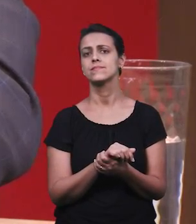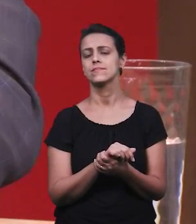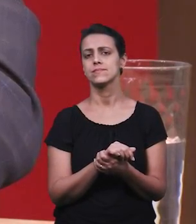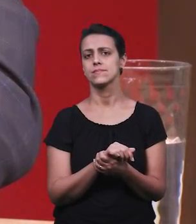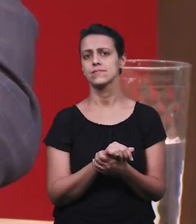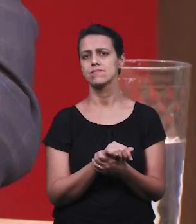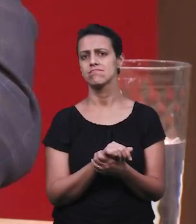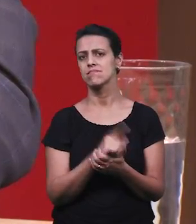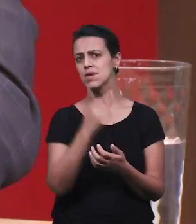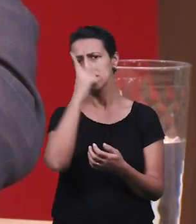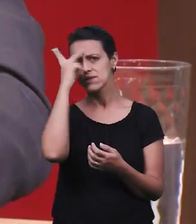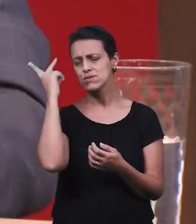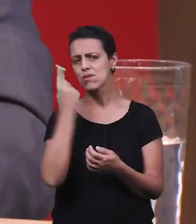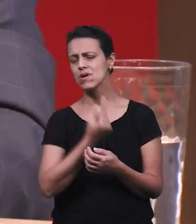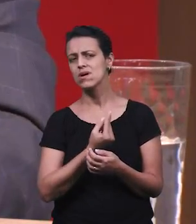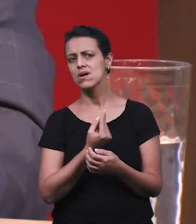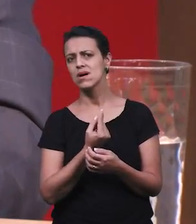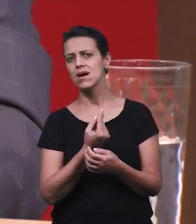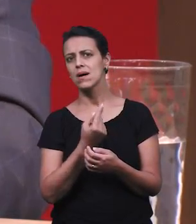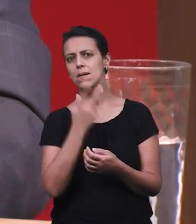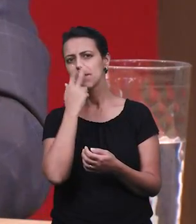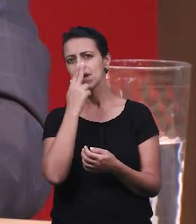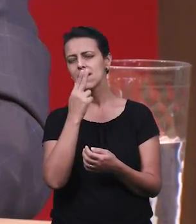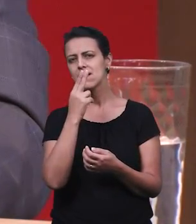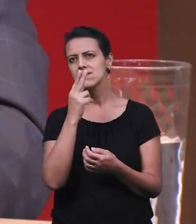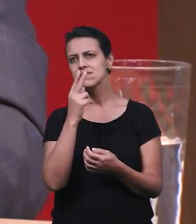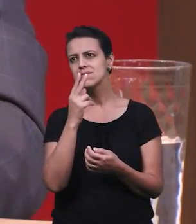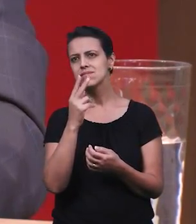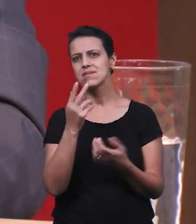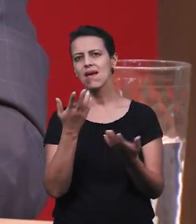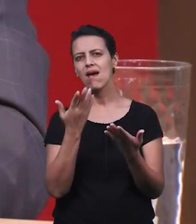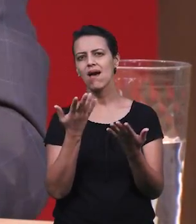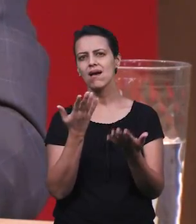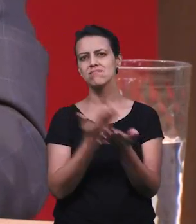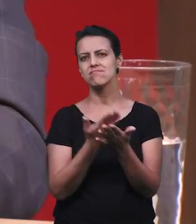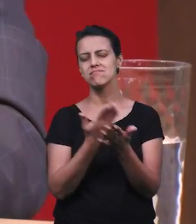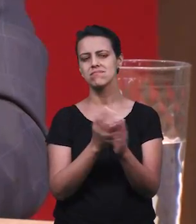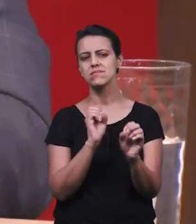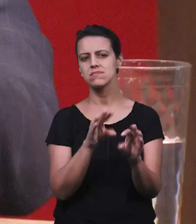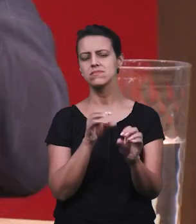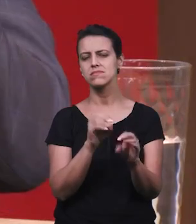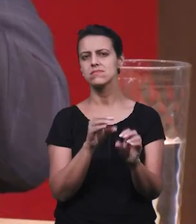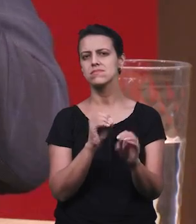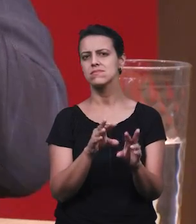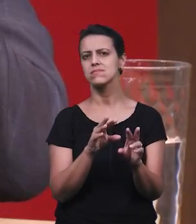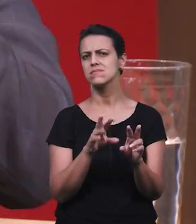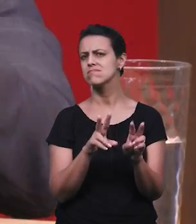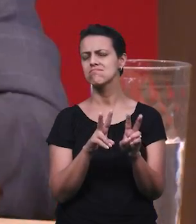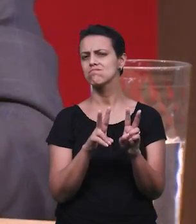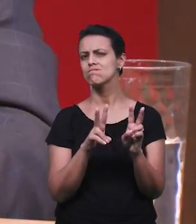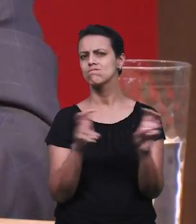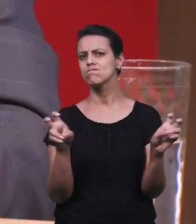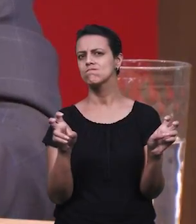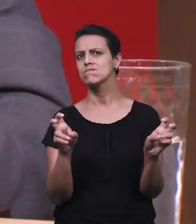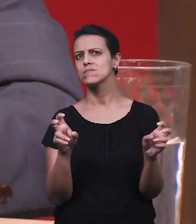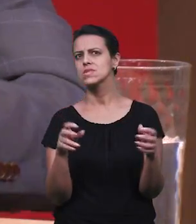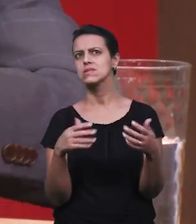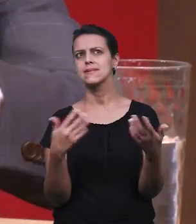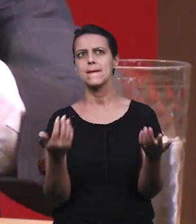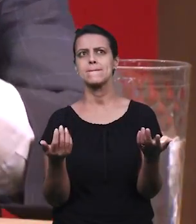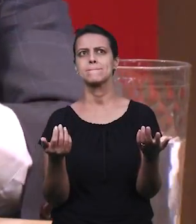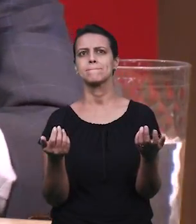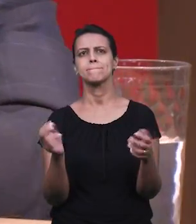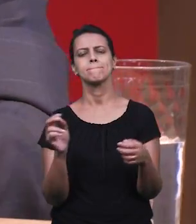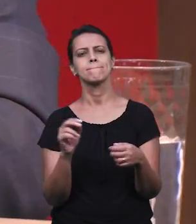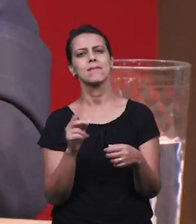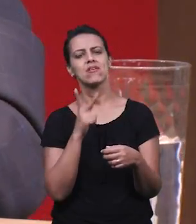dos nossos resolveu dar uma aula sobre assuntos assim...